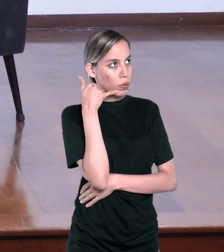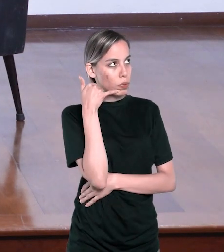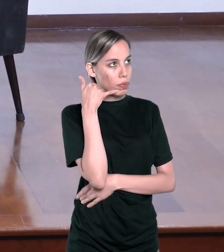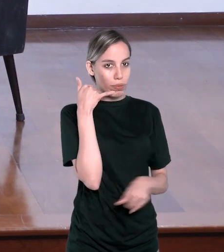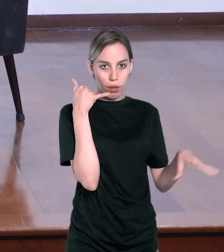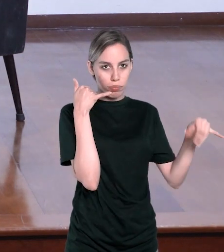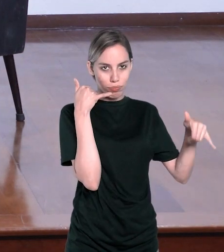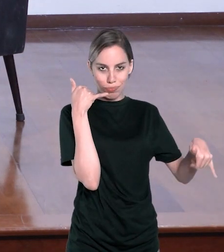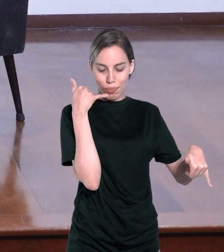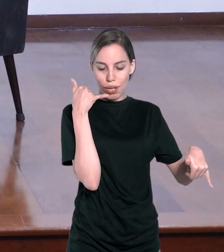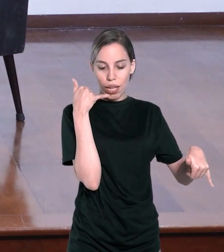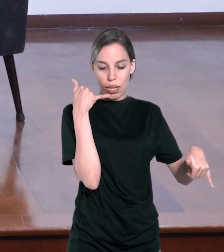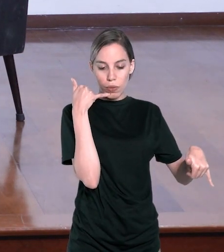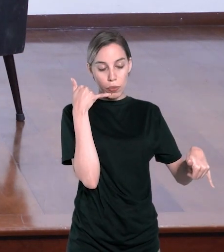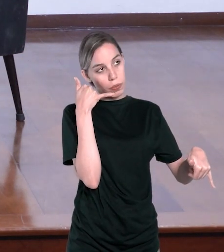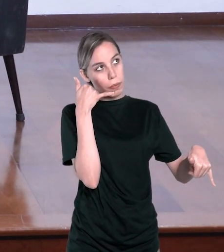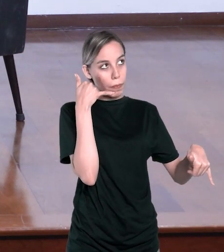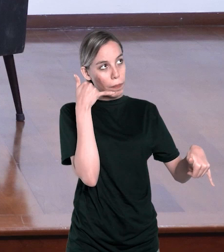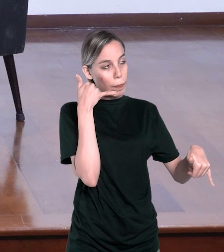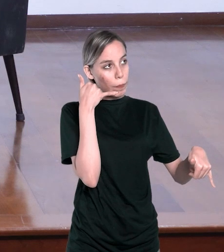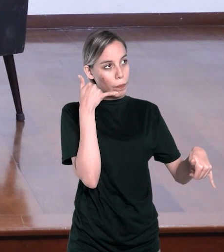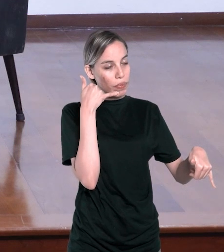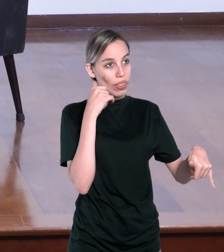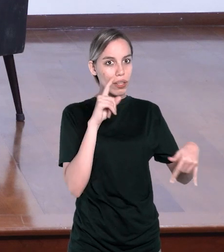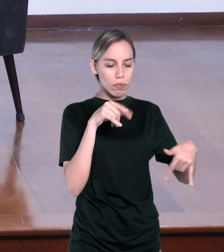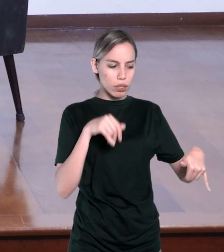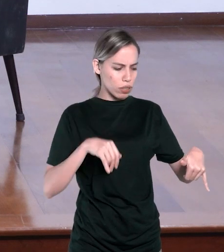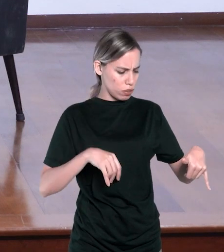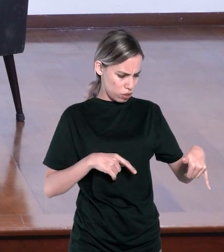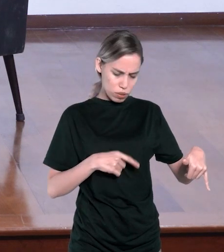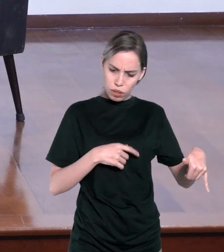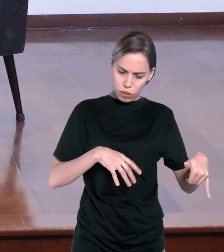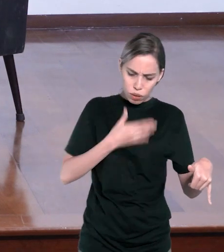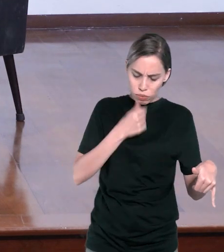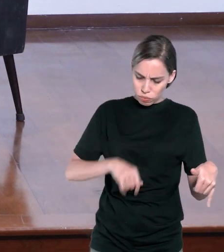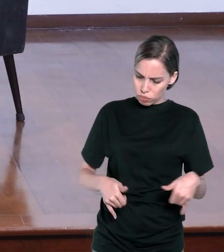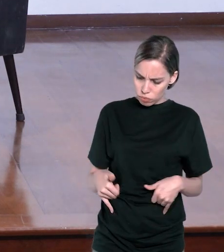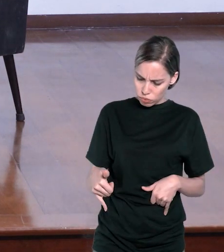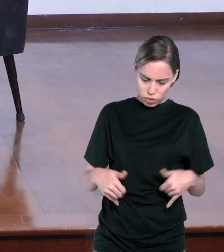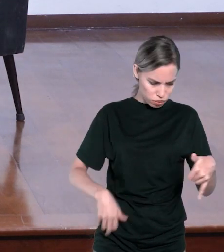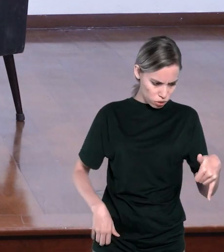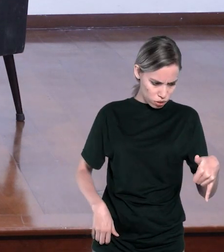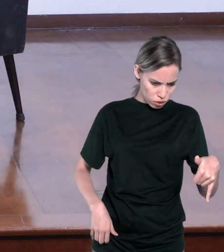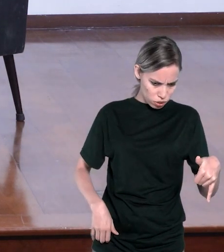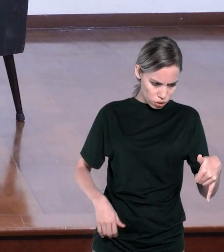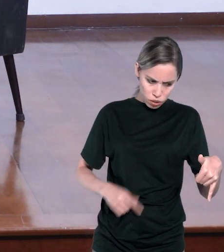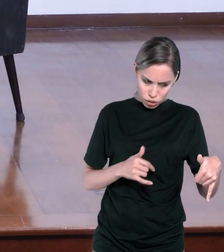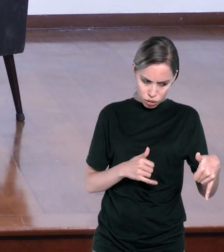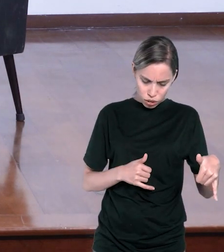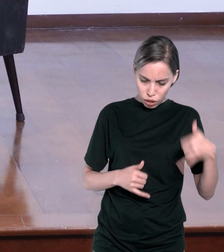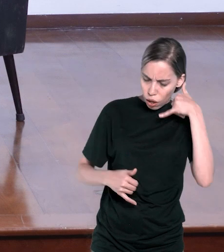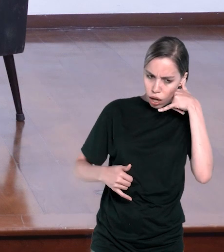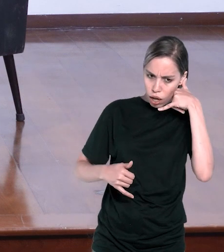ele falou, mas como é que você vai fazer o Pasquinho livro? Isso é impossível. Eu falei, não, eu quero fazer esse projeto. E aí ele falou, olha, se você